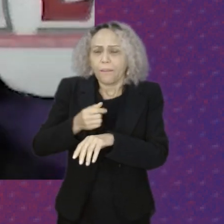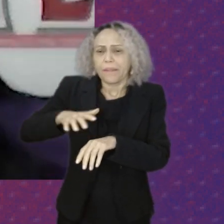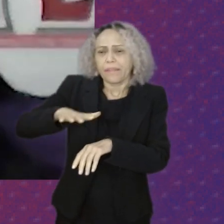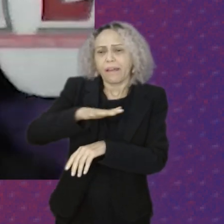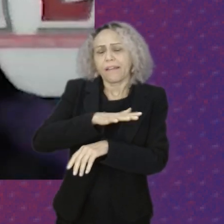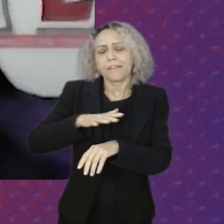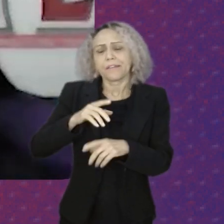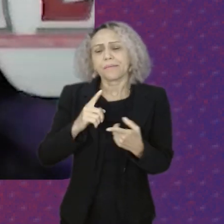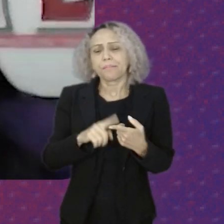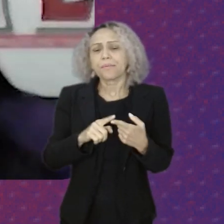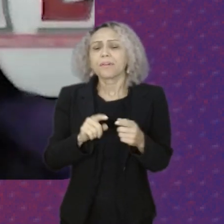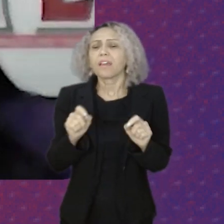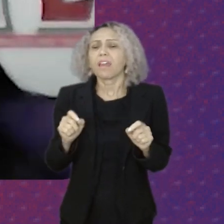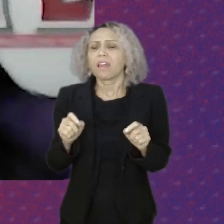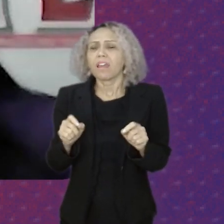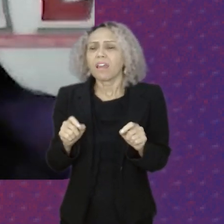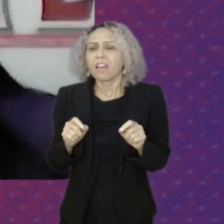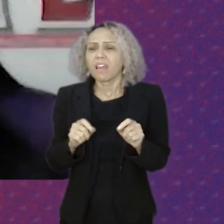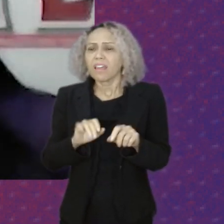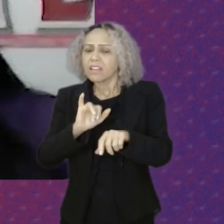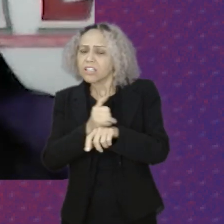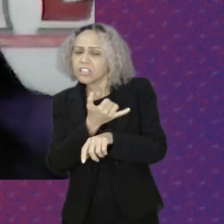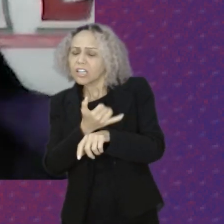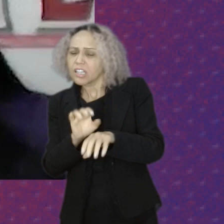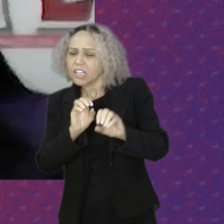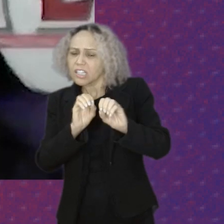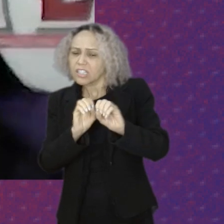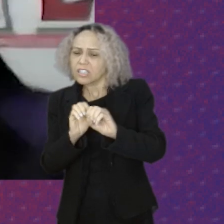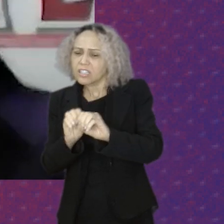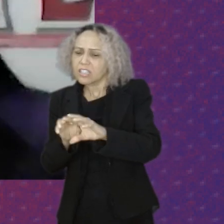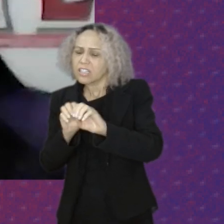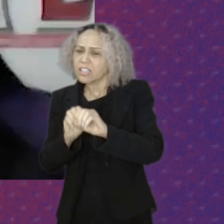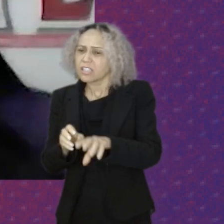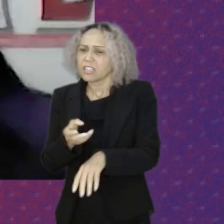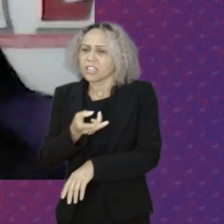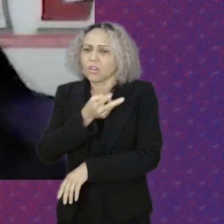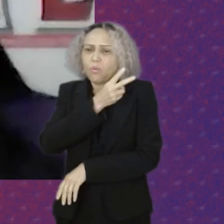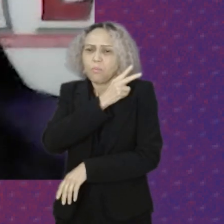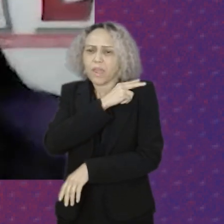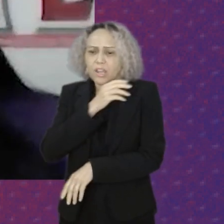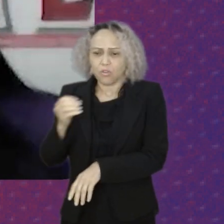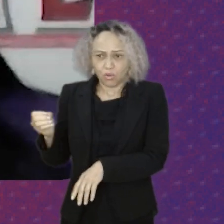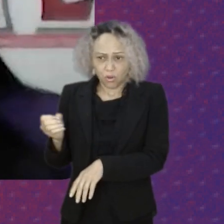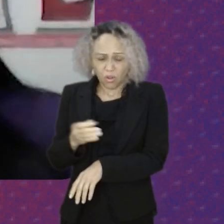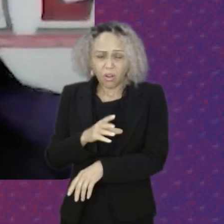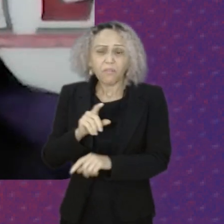vai botar o sujeito na compreensão de que é